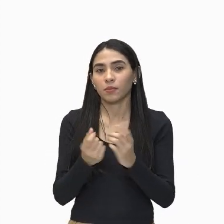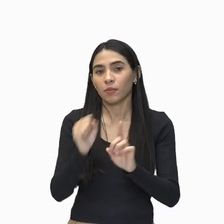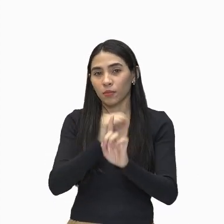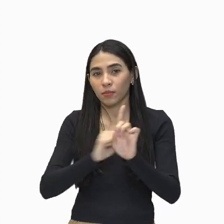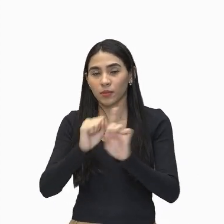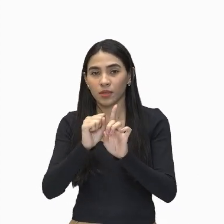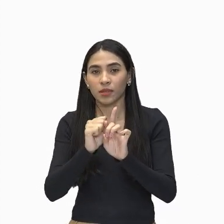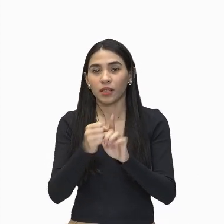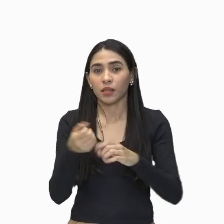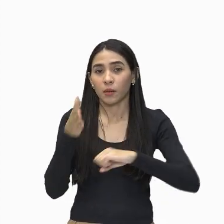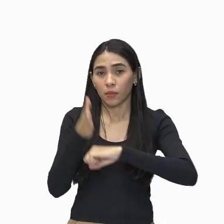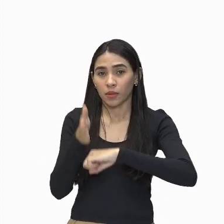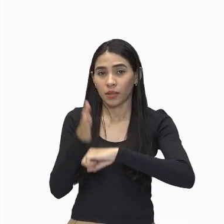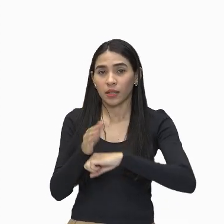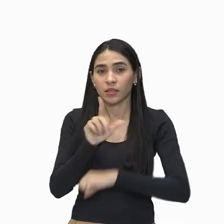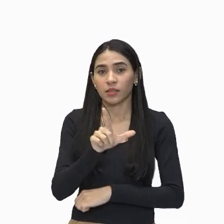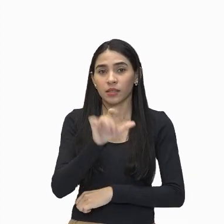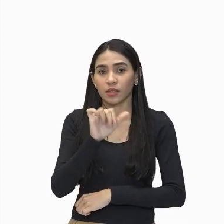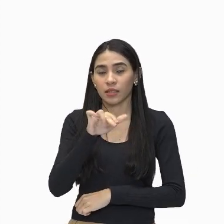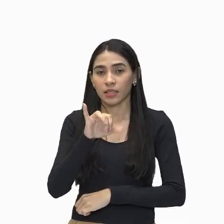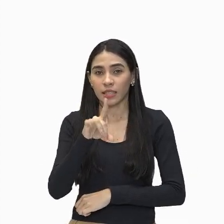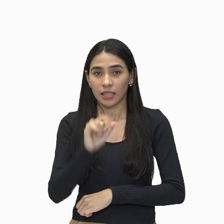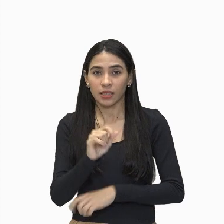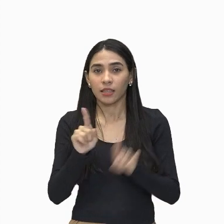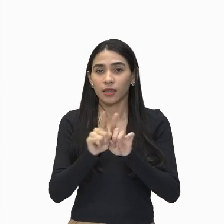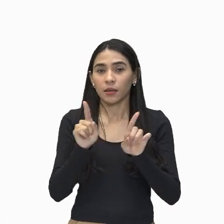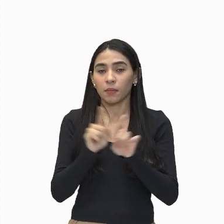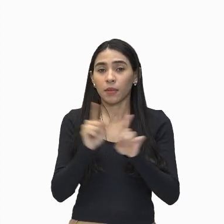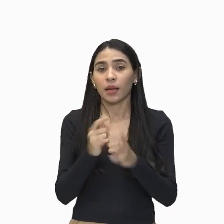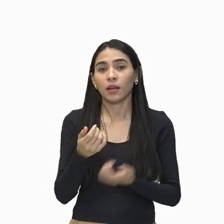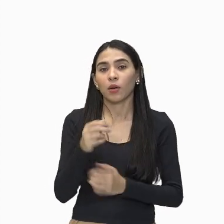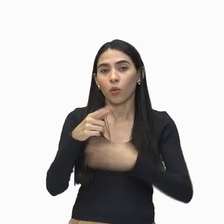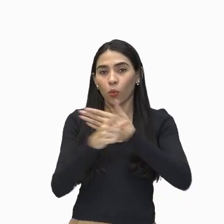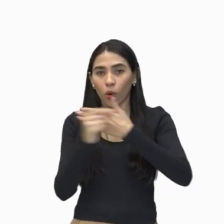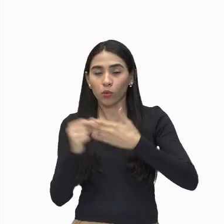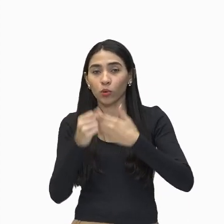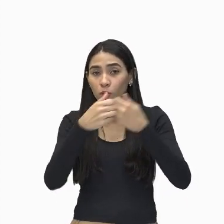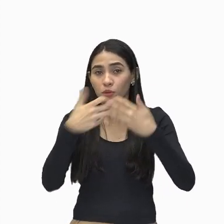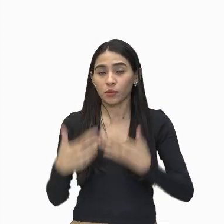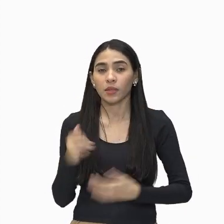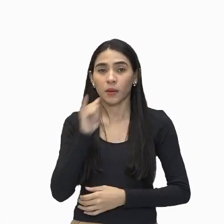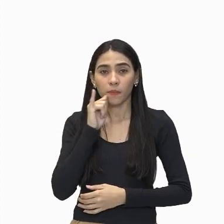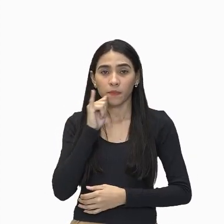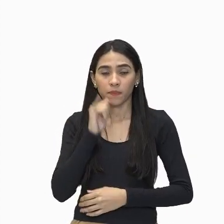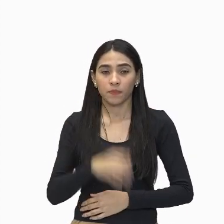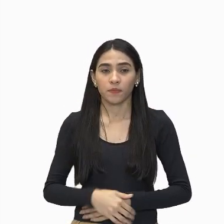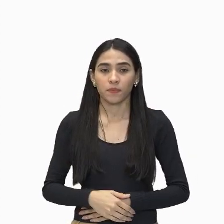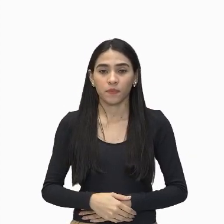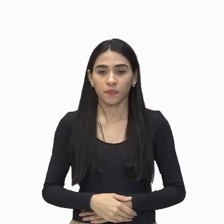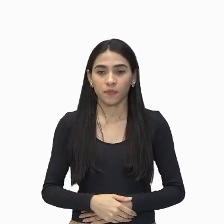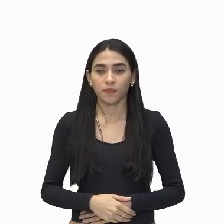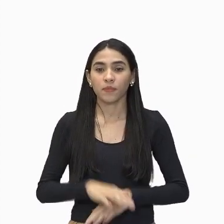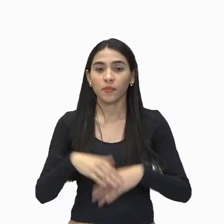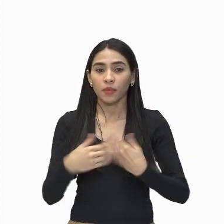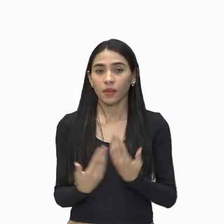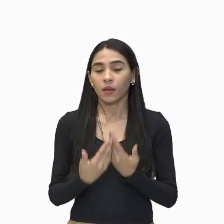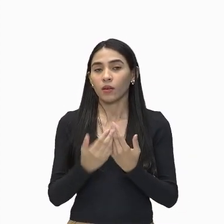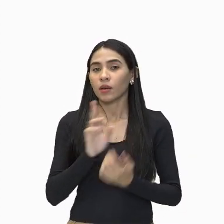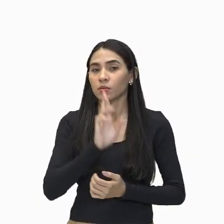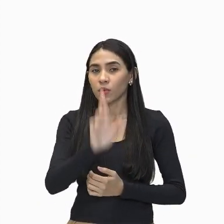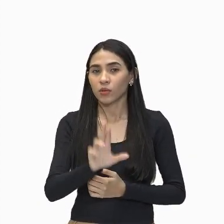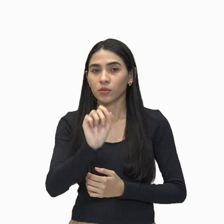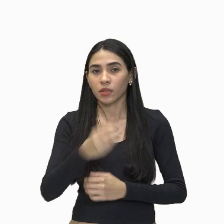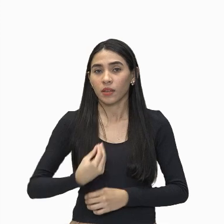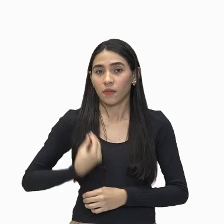modernidade líquida também, que Bauman nos chama a atenção, tá bom? E aí, o resultado de tudo isso, o que é? Uma